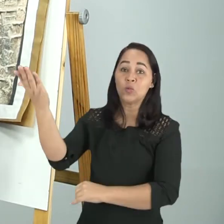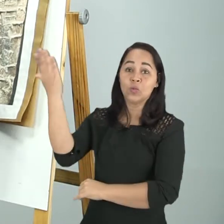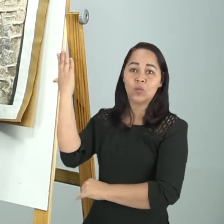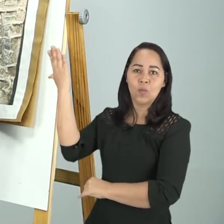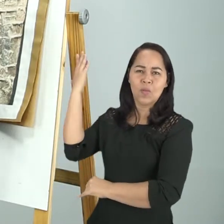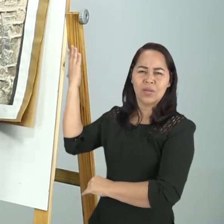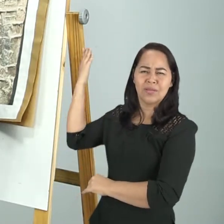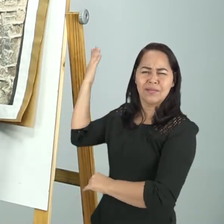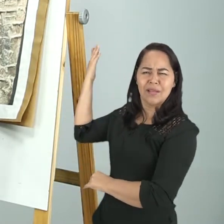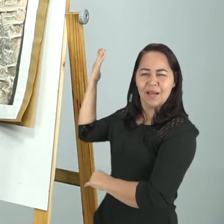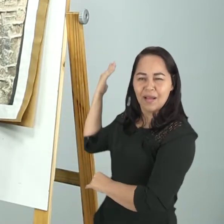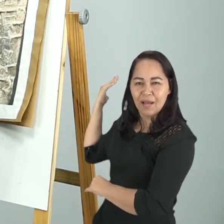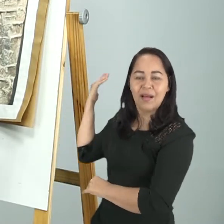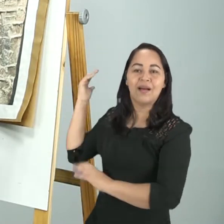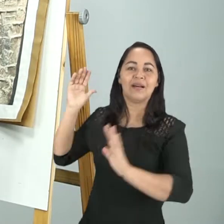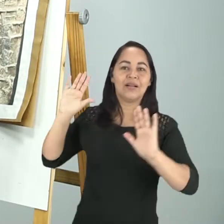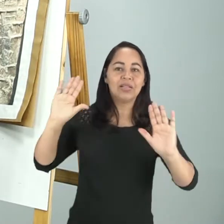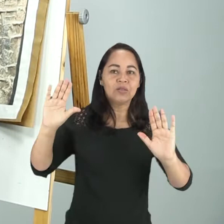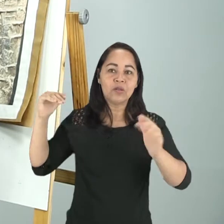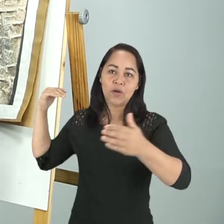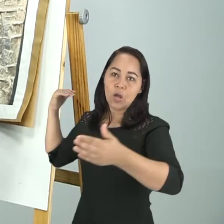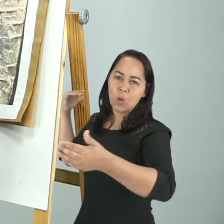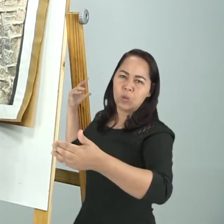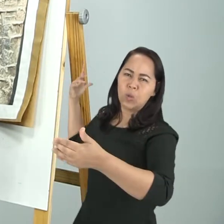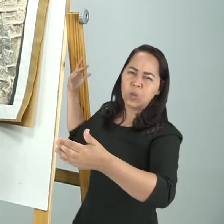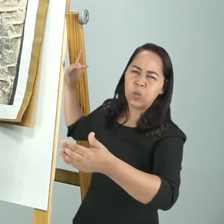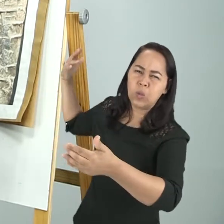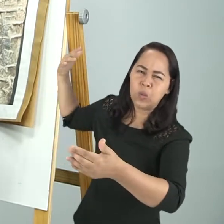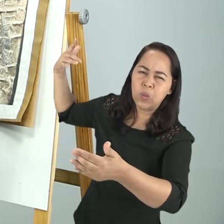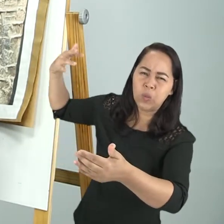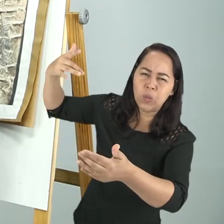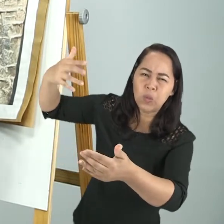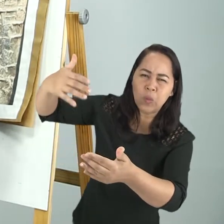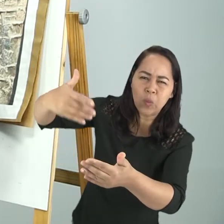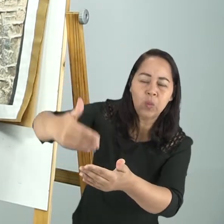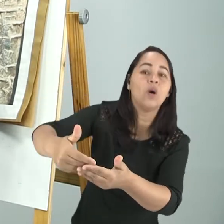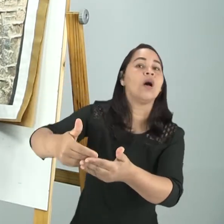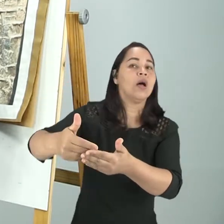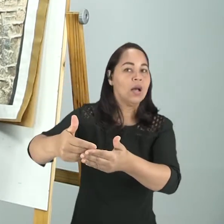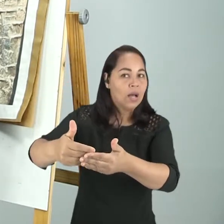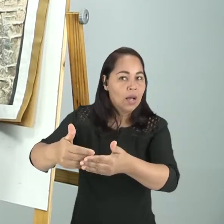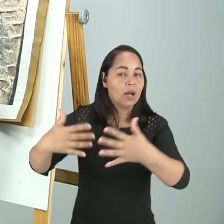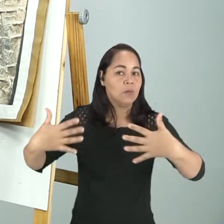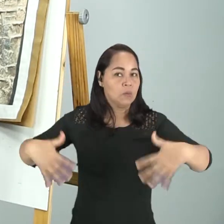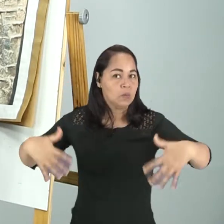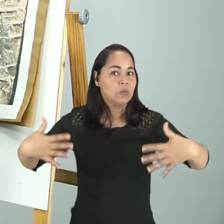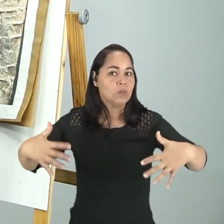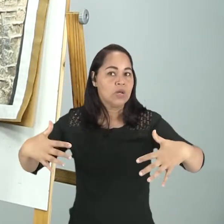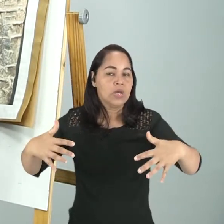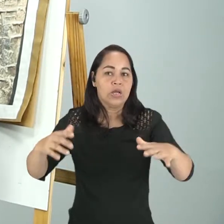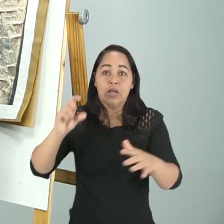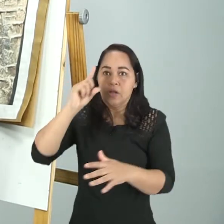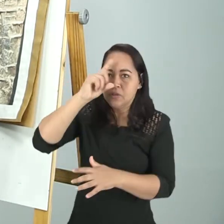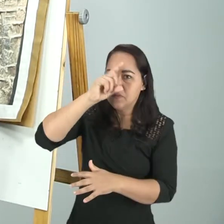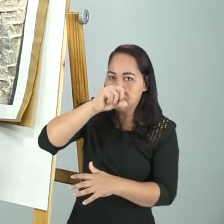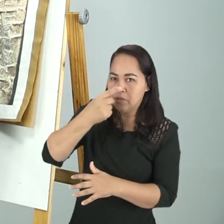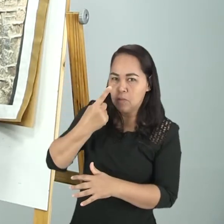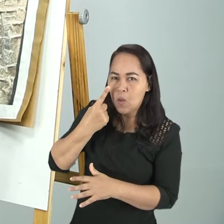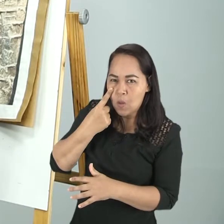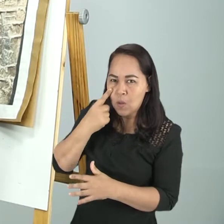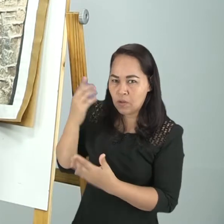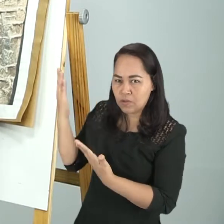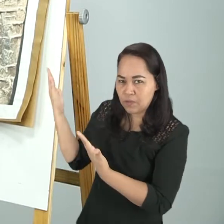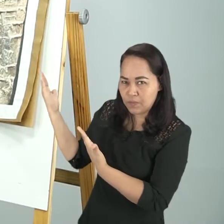E passou muito, não foi? Passou por muito tempo, né? Ela era bem complicada, né? Vamos ler aqui comigo